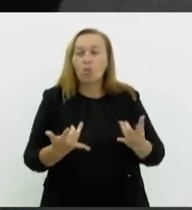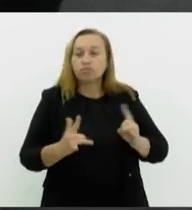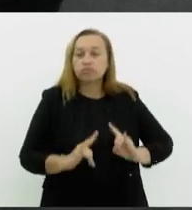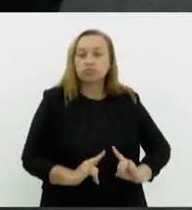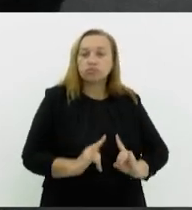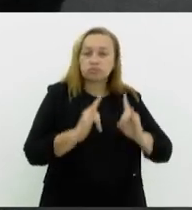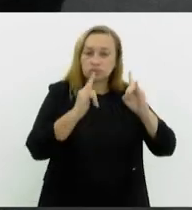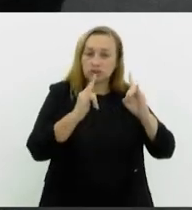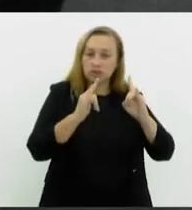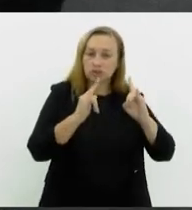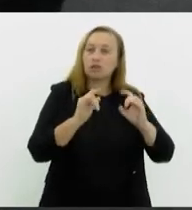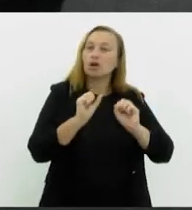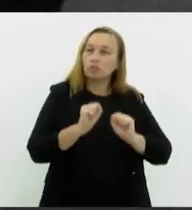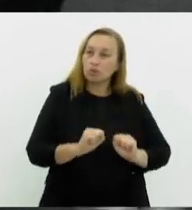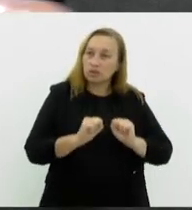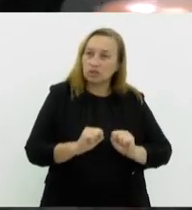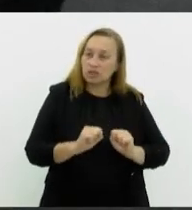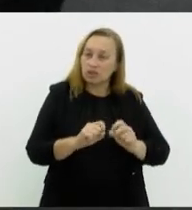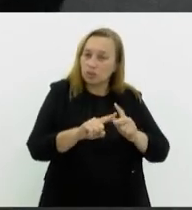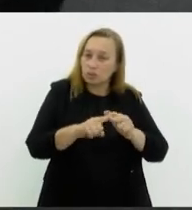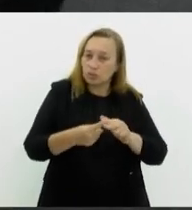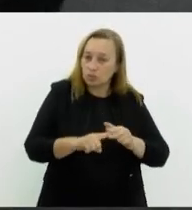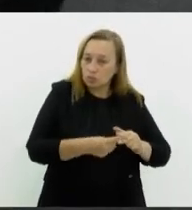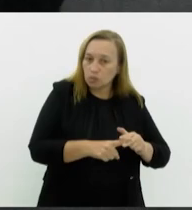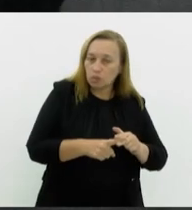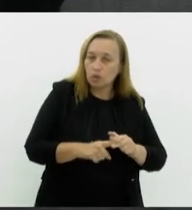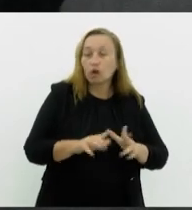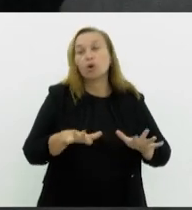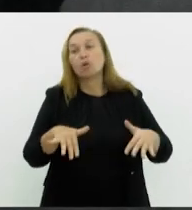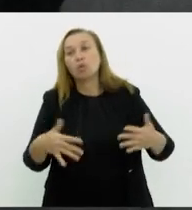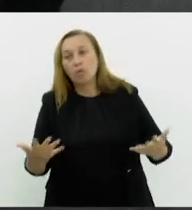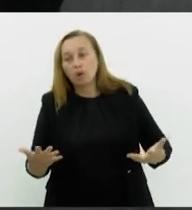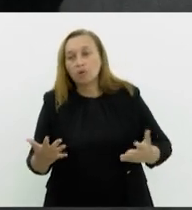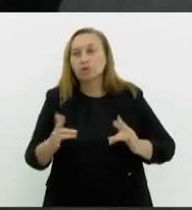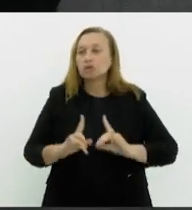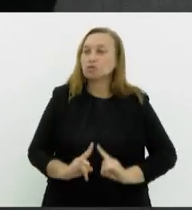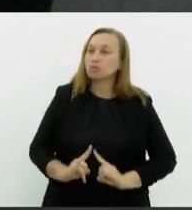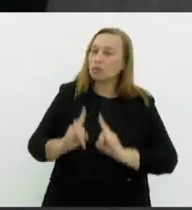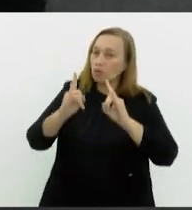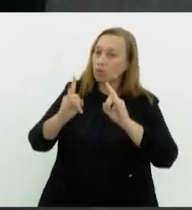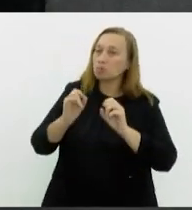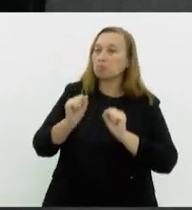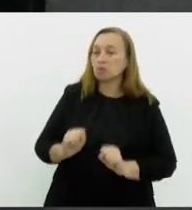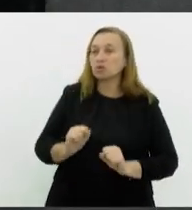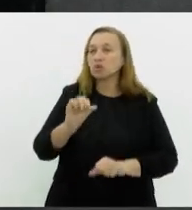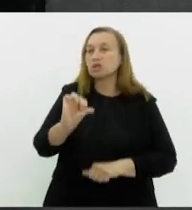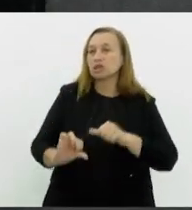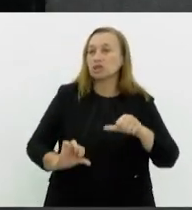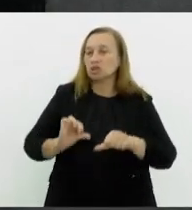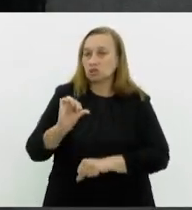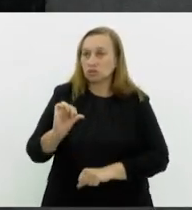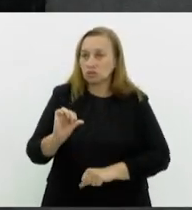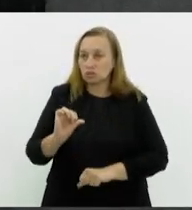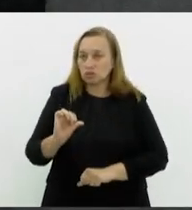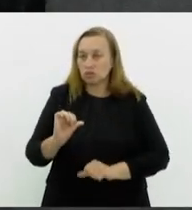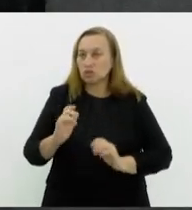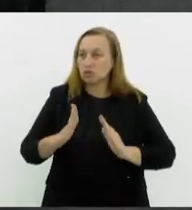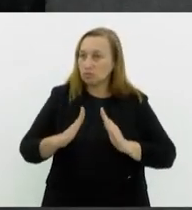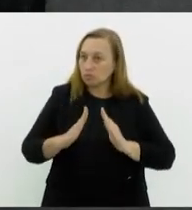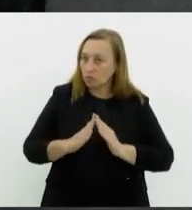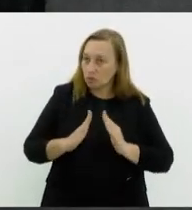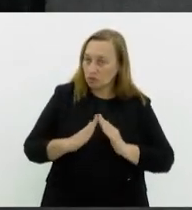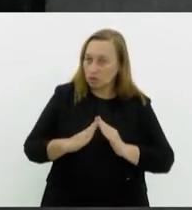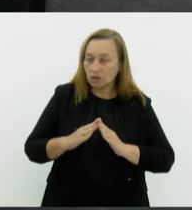poderiam ser alienados, que imóveis poderiam ser transformados em habitação